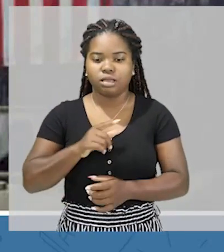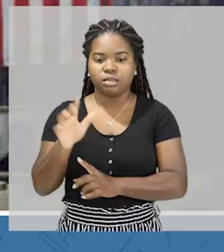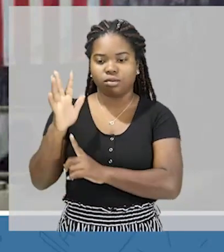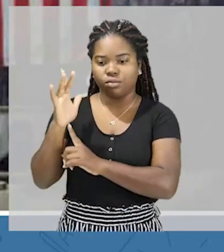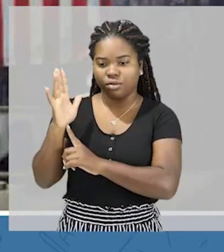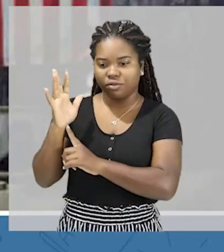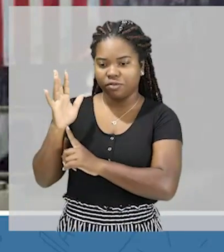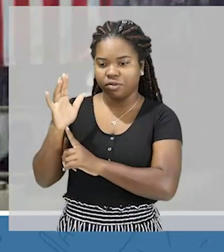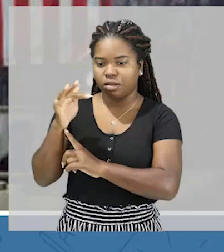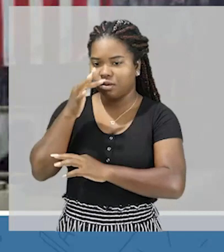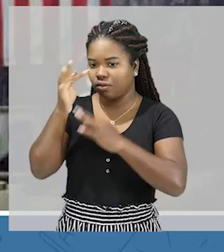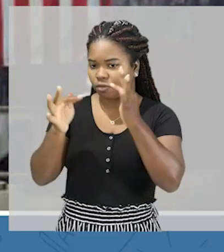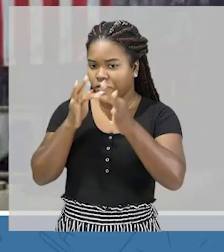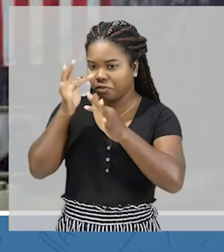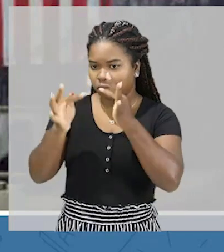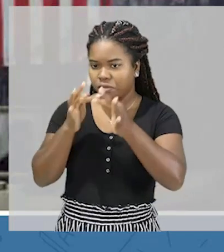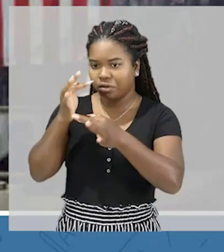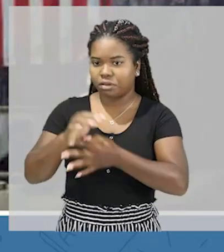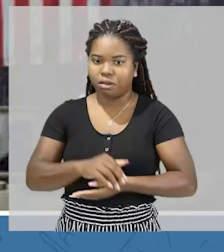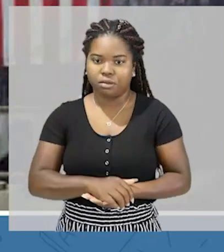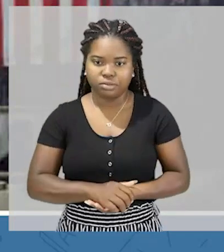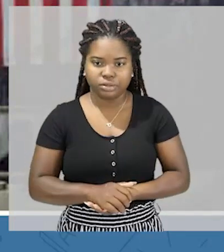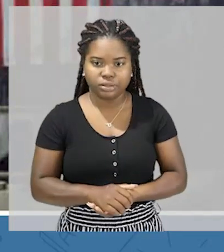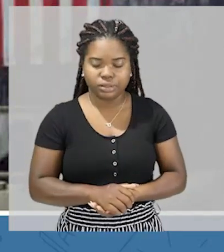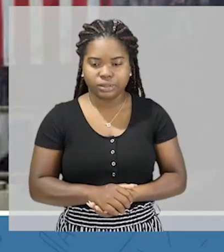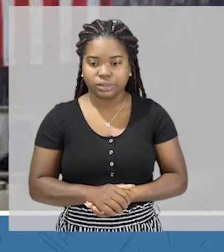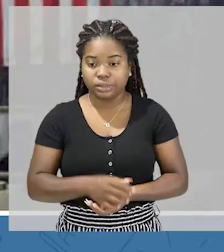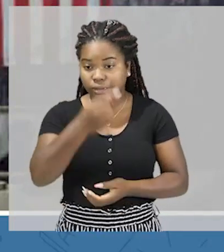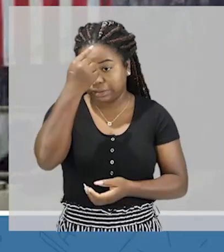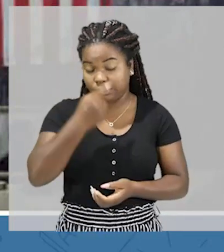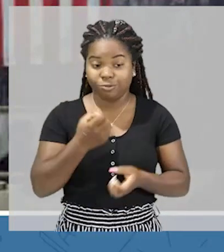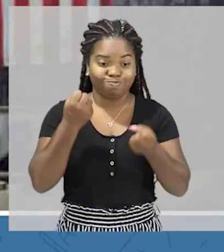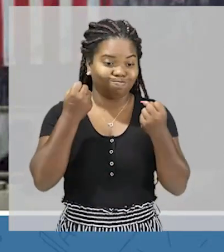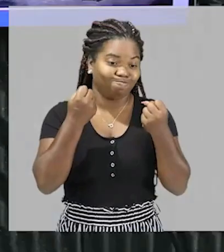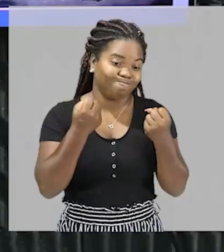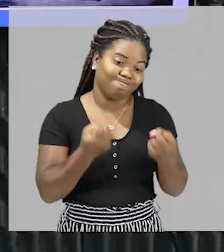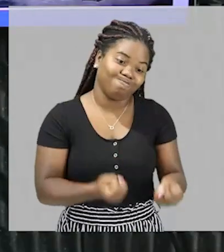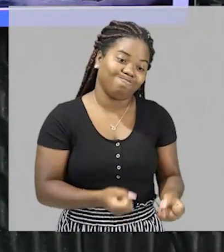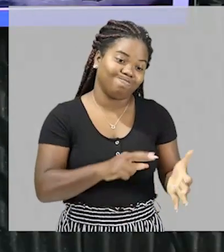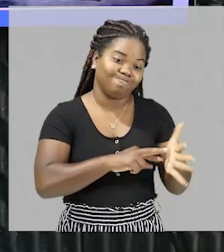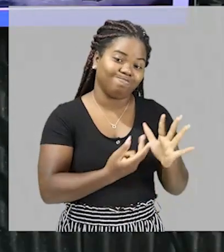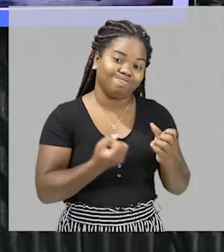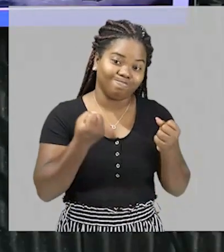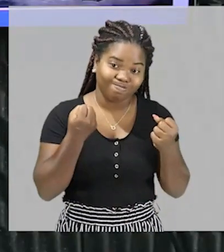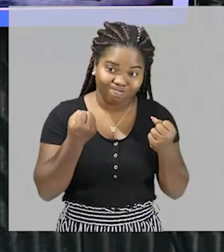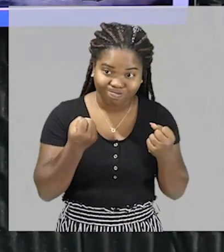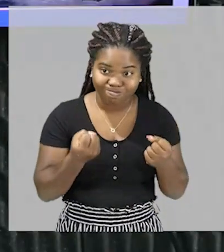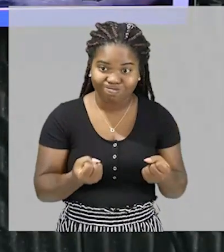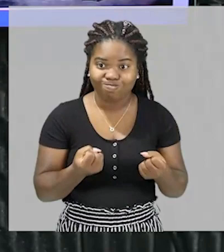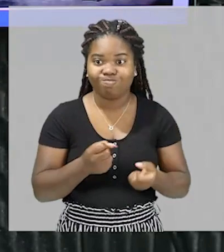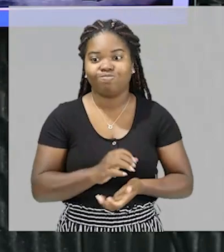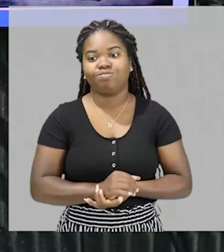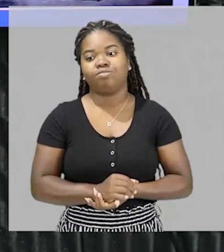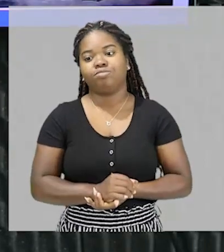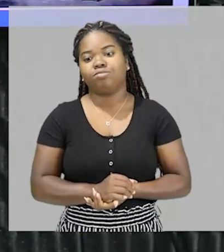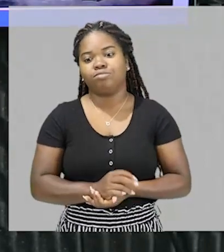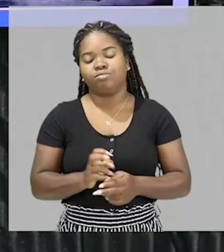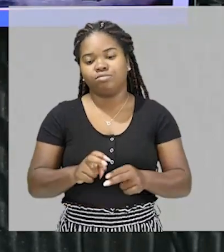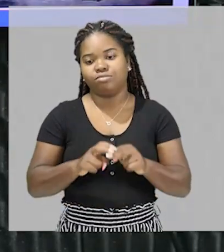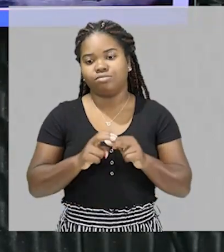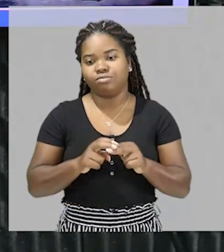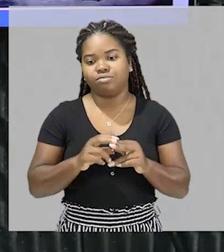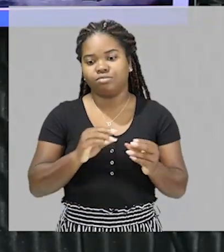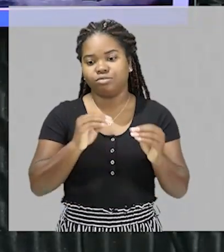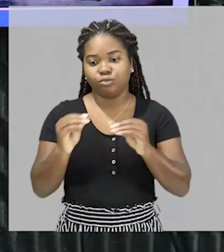né, flores e a bandeira sendo queimada por essa vela. A imagem é pesadíssima. Nesse caso, eu entro